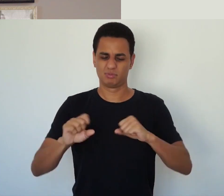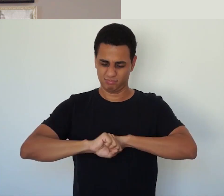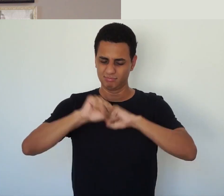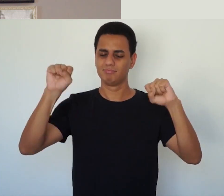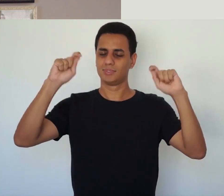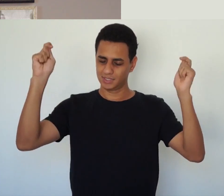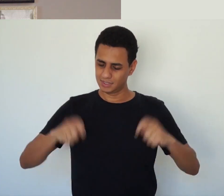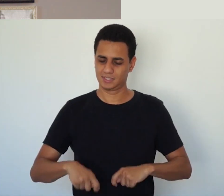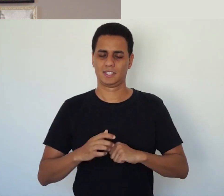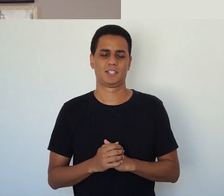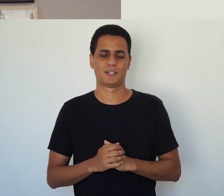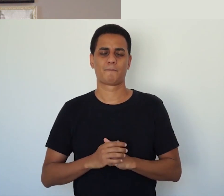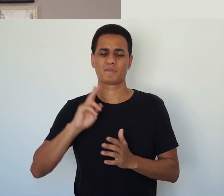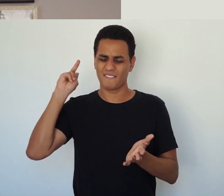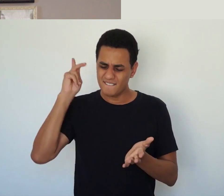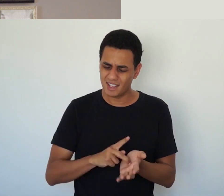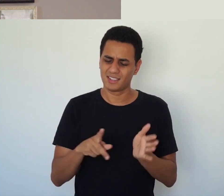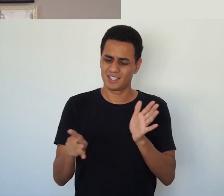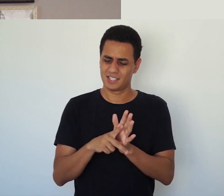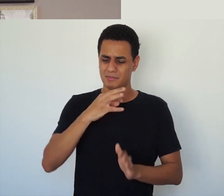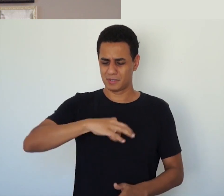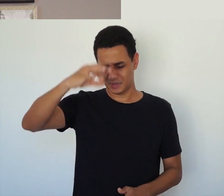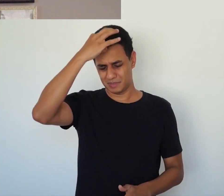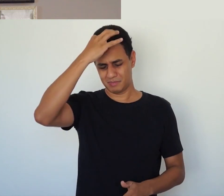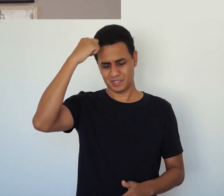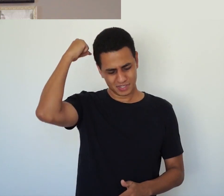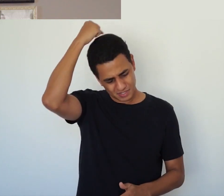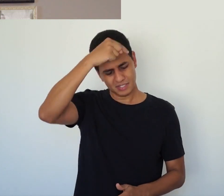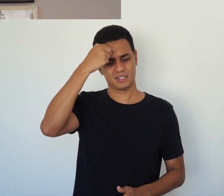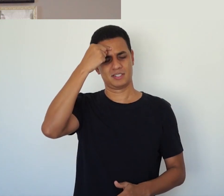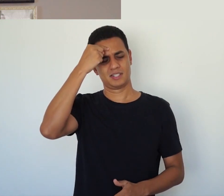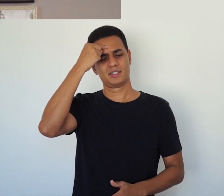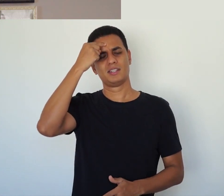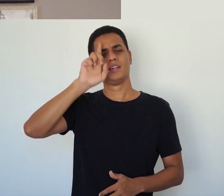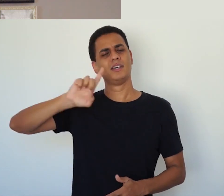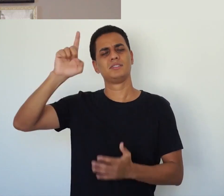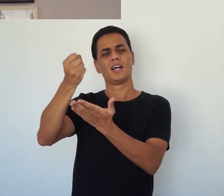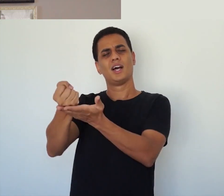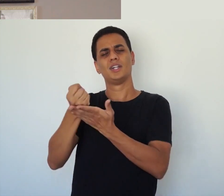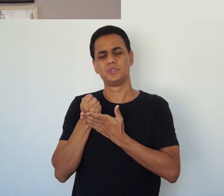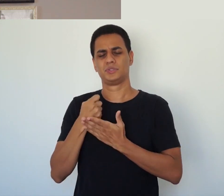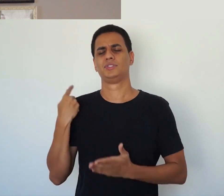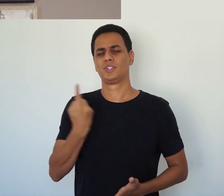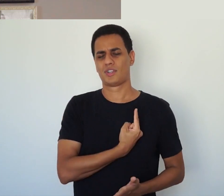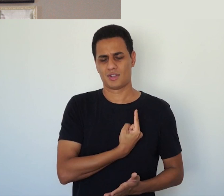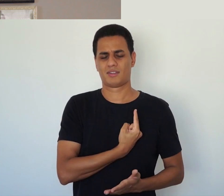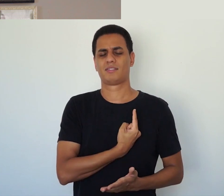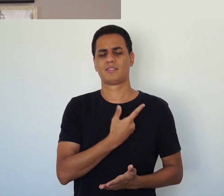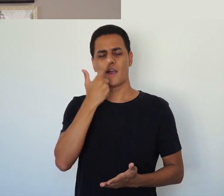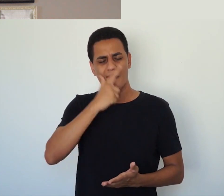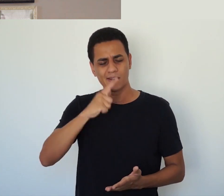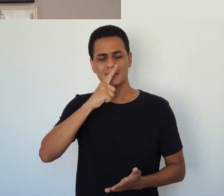ser completamente transformado nesta manhã, Senhor. Que as verdades espirituais que foram comunicadas hoje